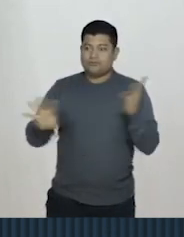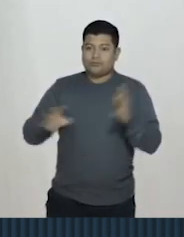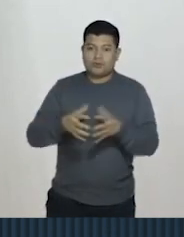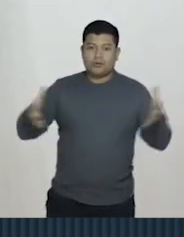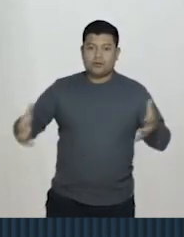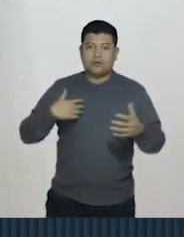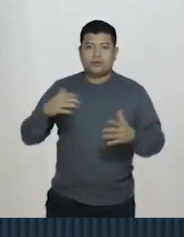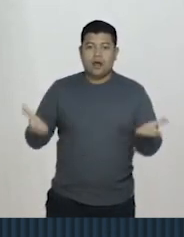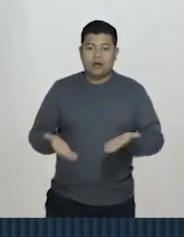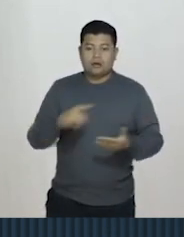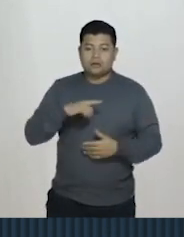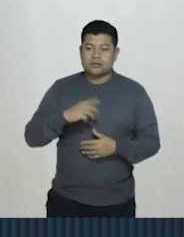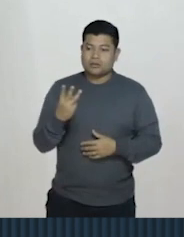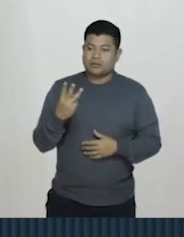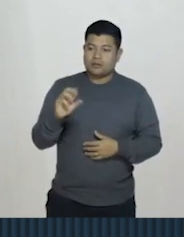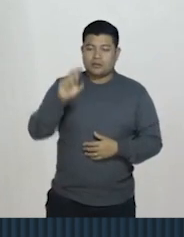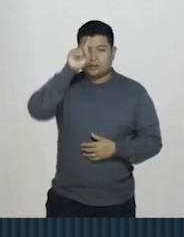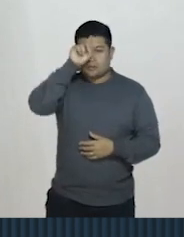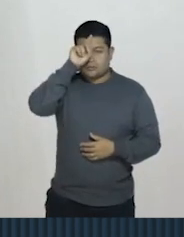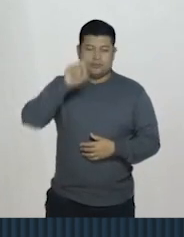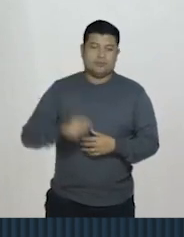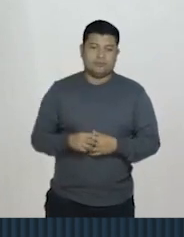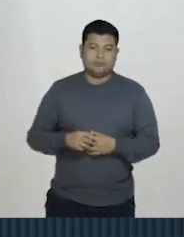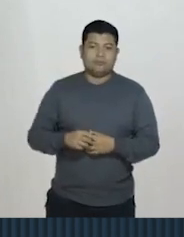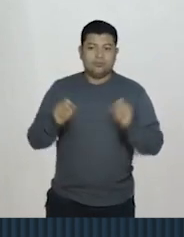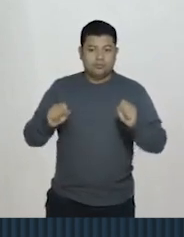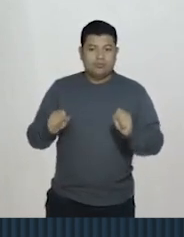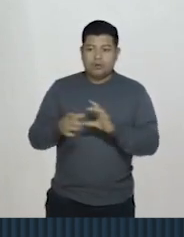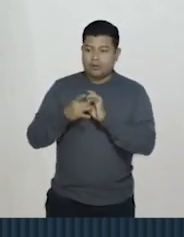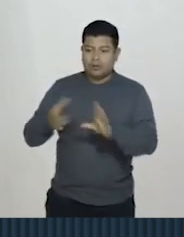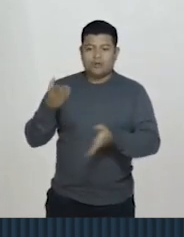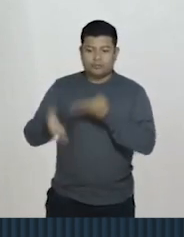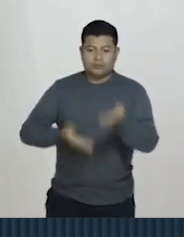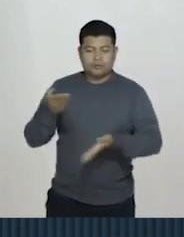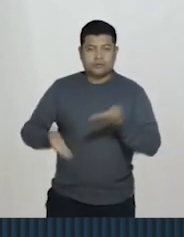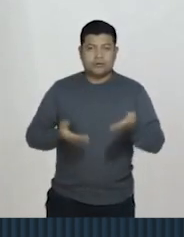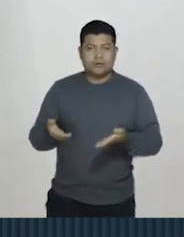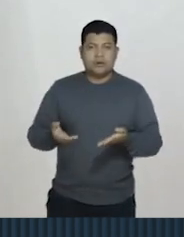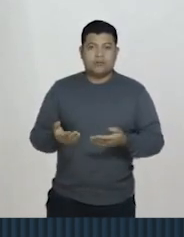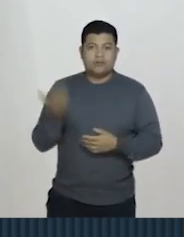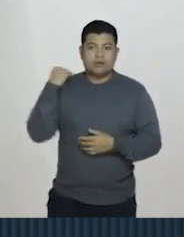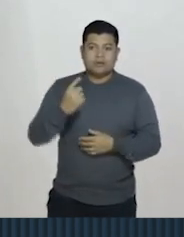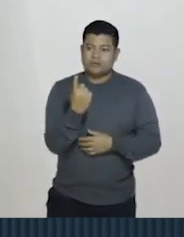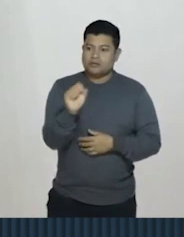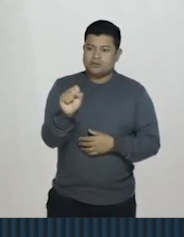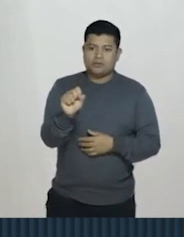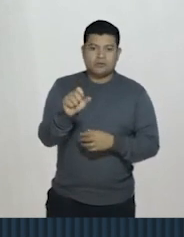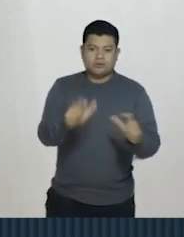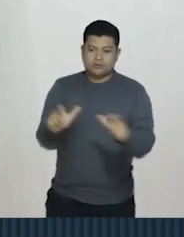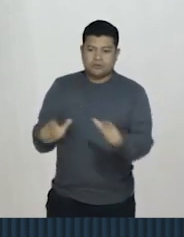30 unidades hospitalares, antes eram 18. Então, nós conseguimos quase dobrar o número de unidades